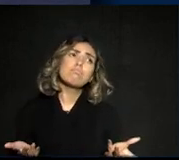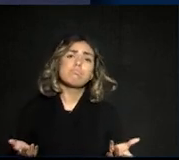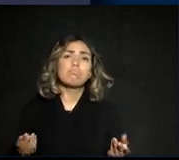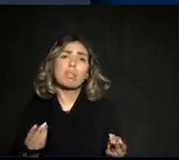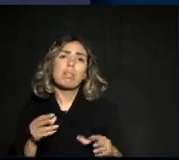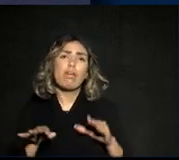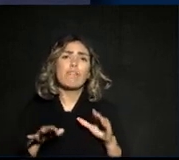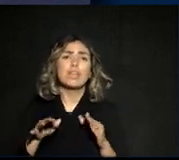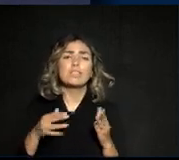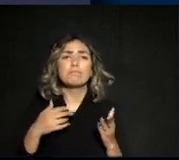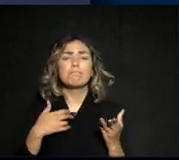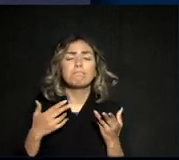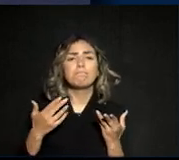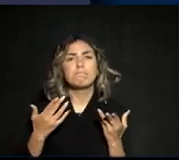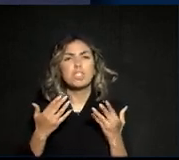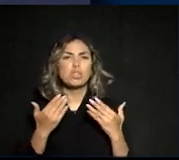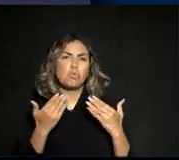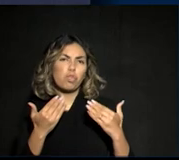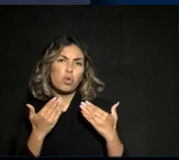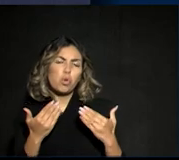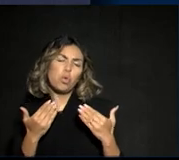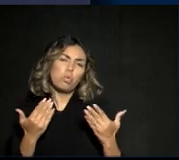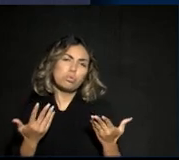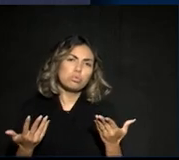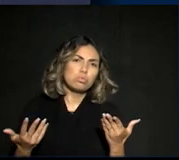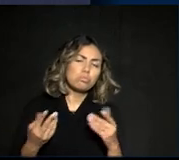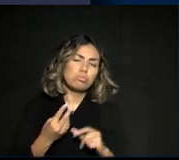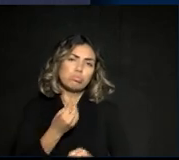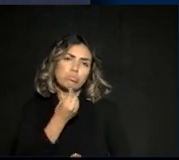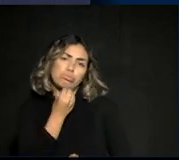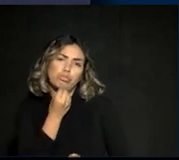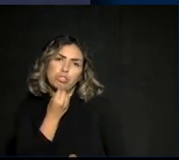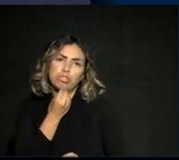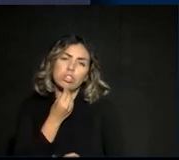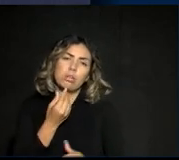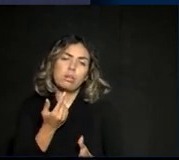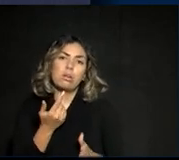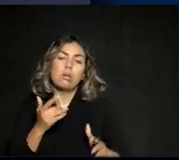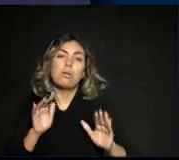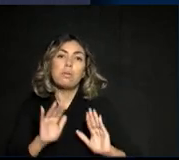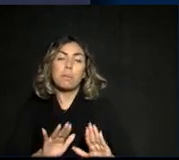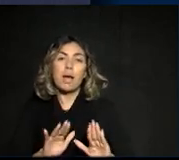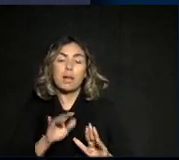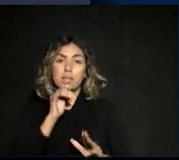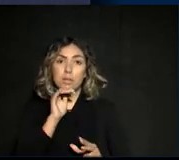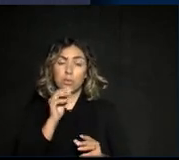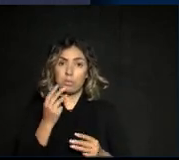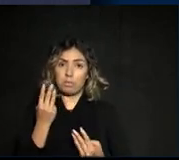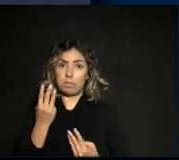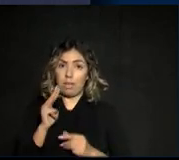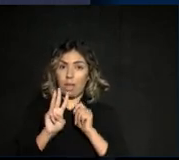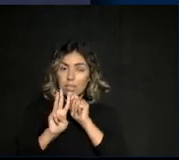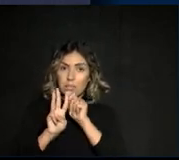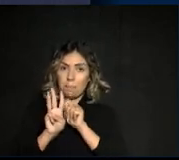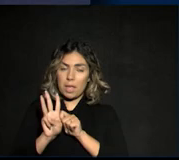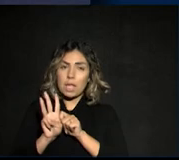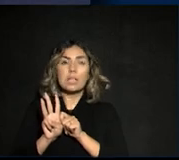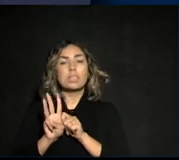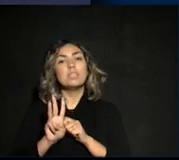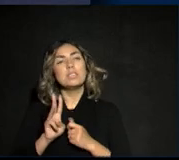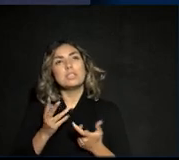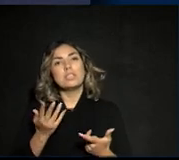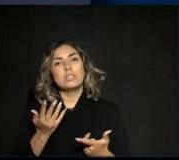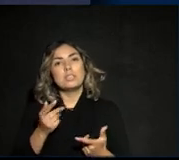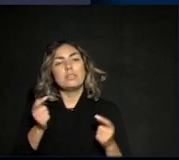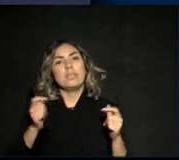sei lá, duvidoso, mais criticável. Mas uma extensão de um trimestre apenas, em nome de a gente se livrar,